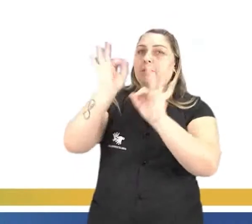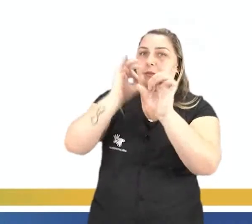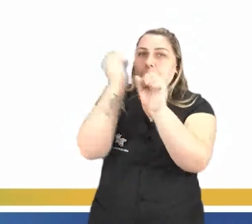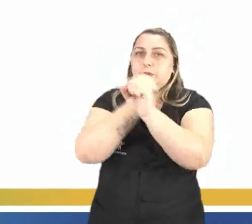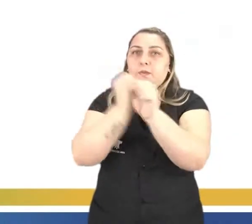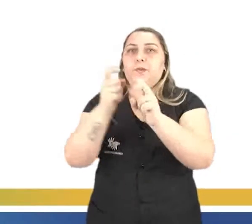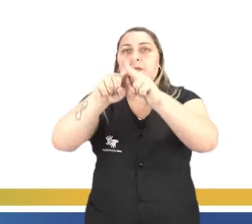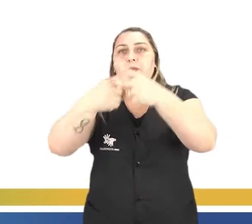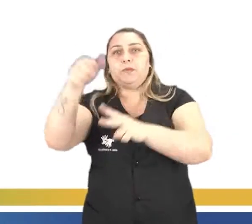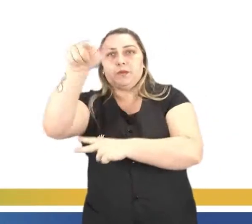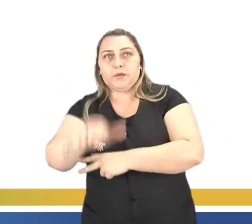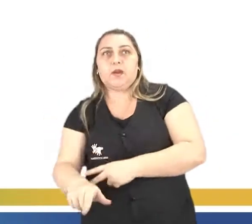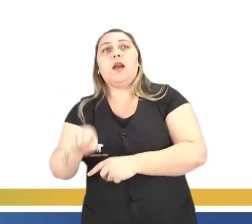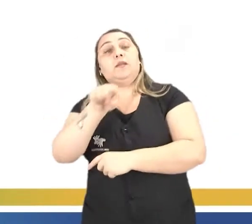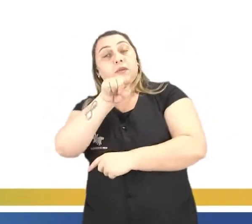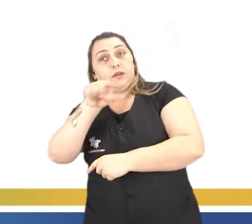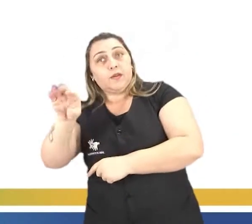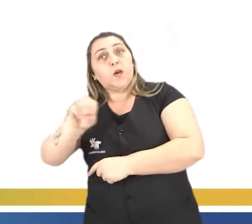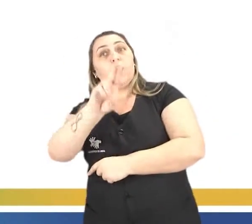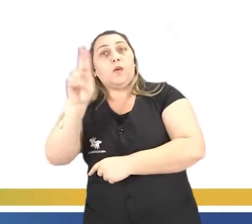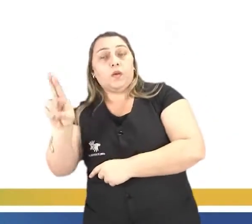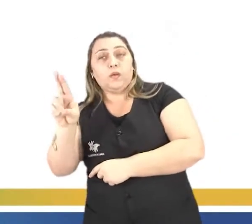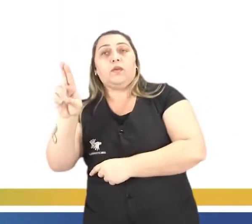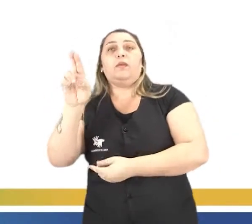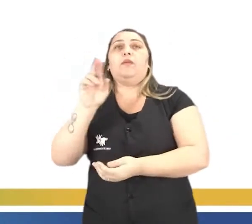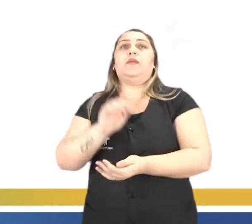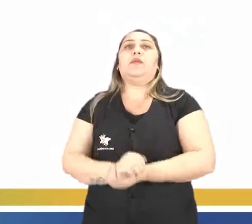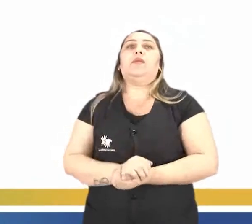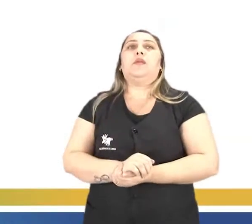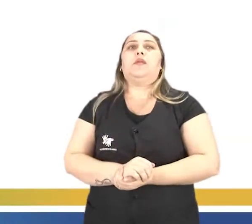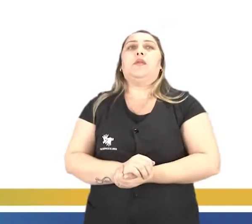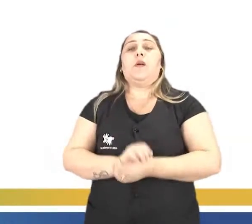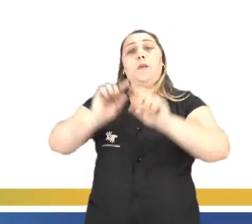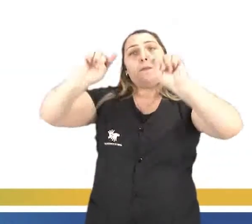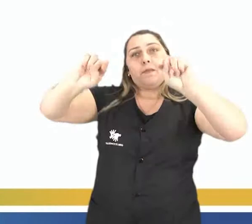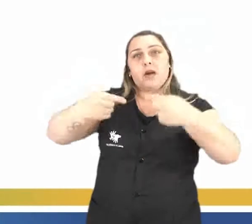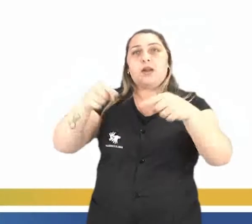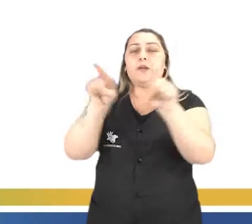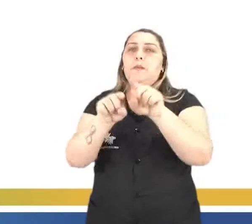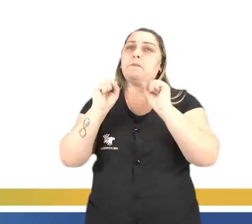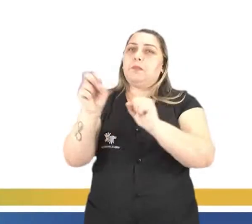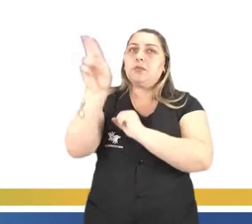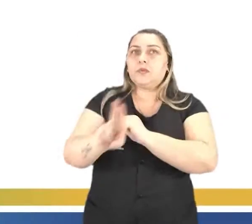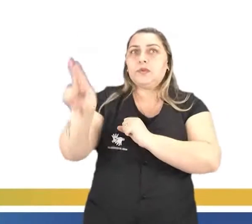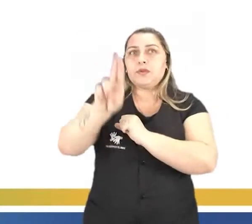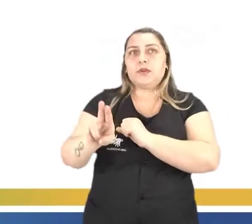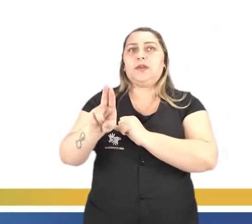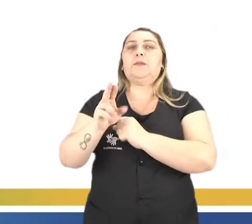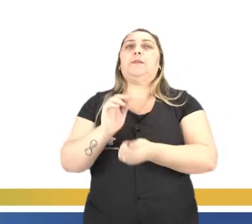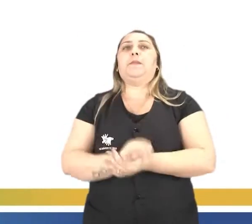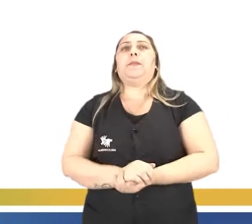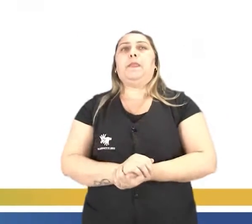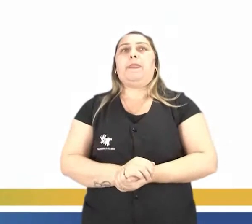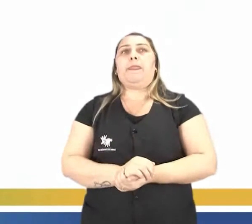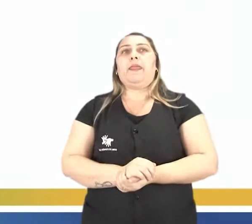frase com travessão ou com os parênteses, tá bom? Vamos lá.